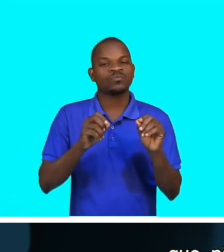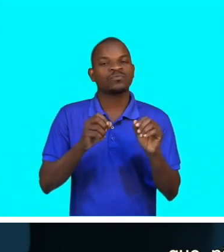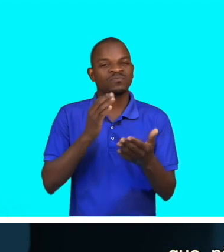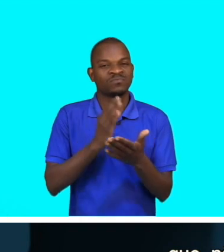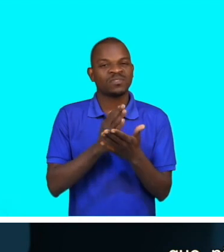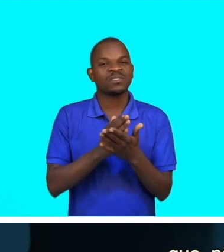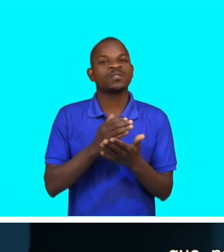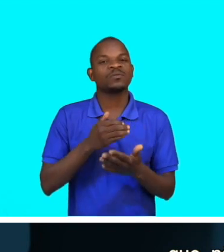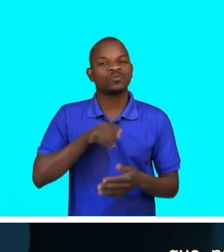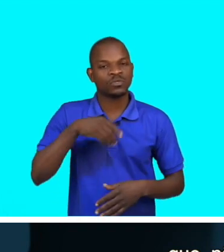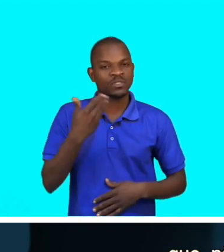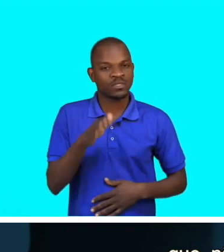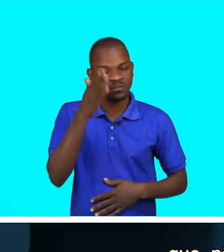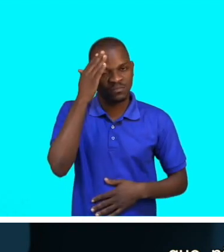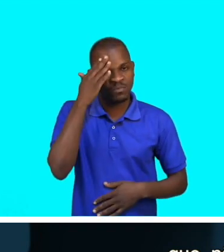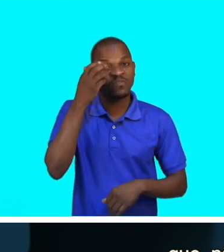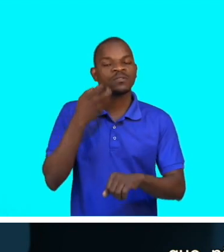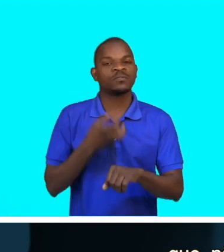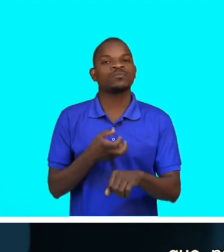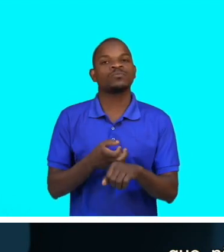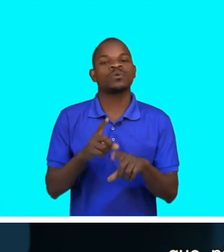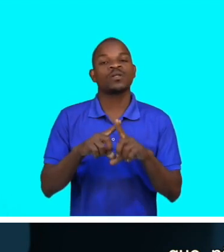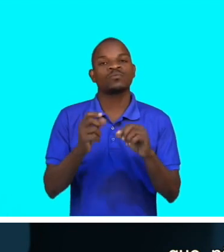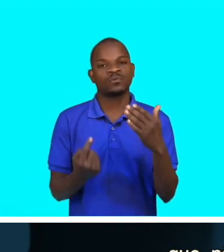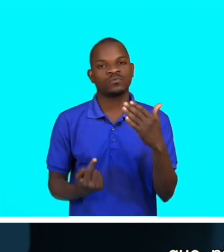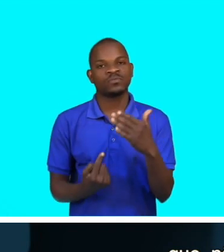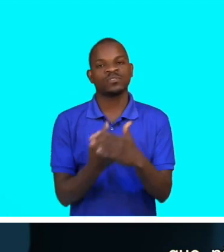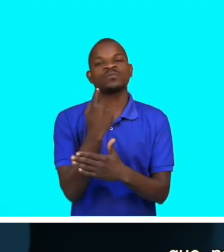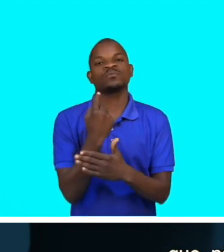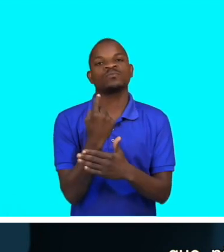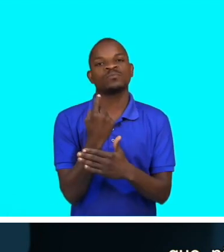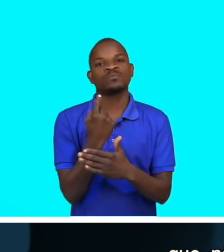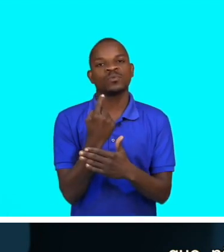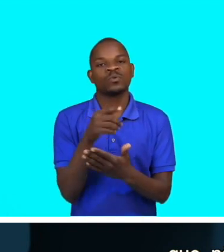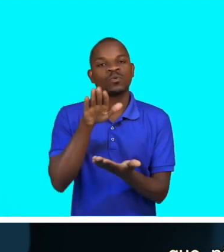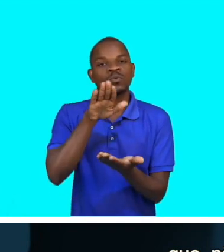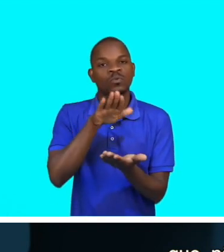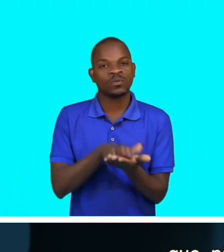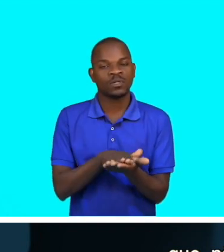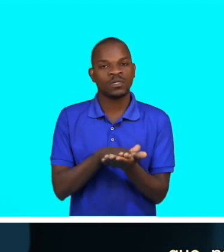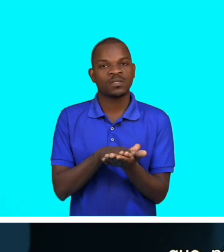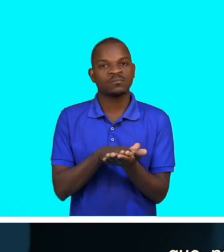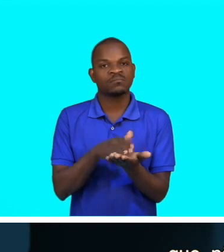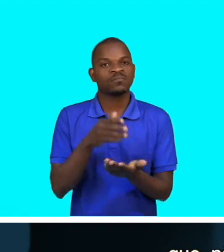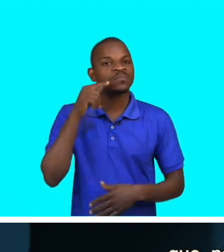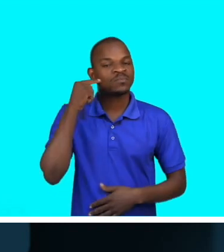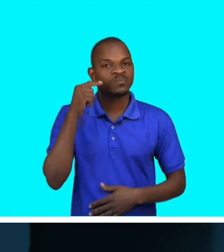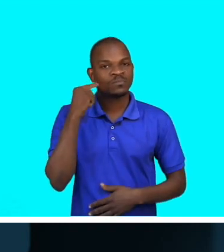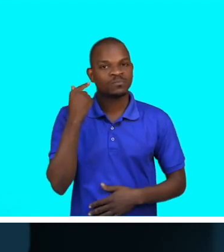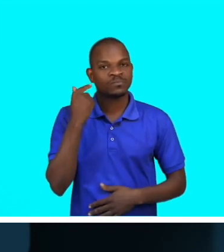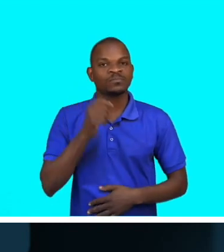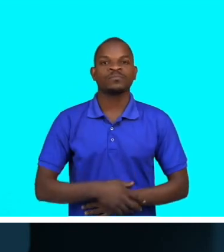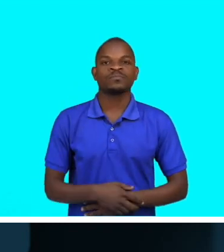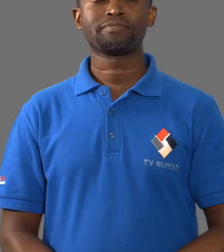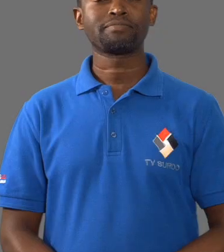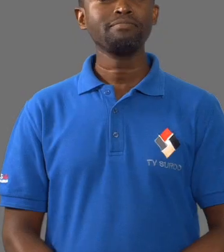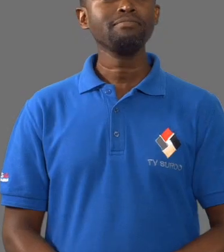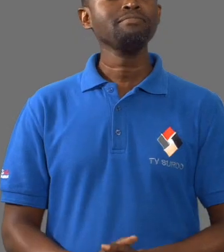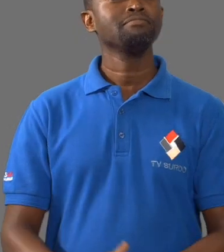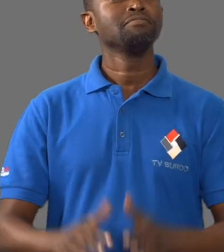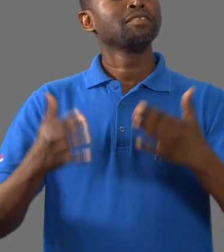temos dúvida que será dura para o que aconteceu em Pemba.